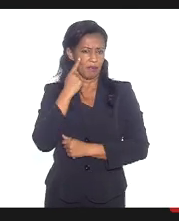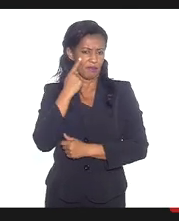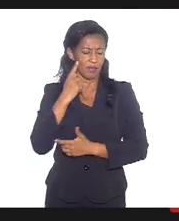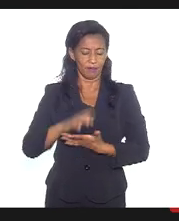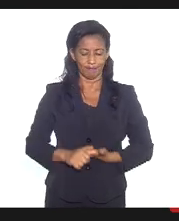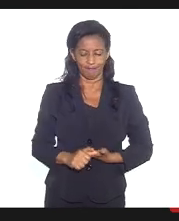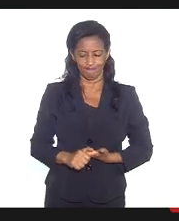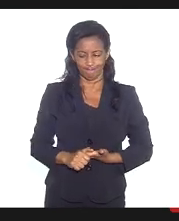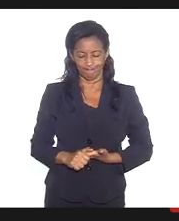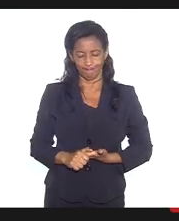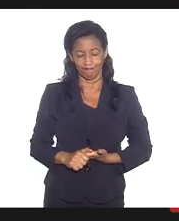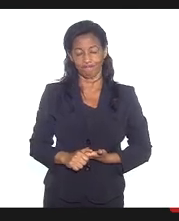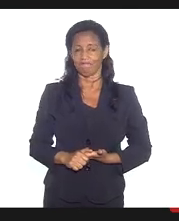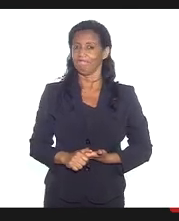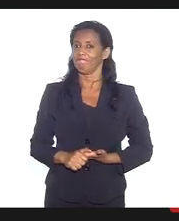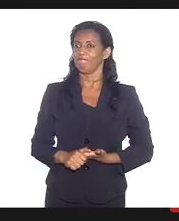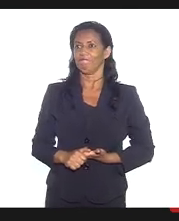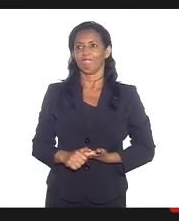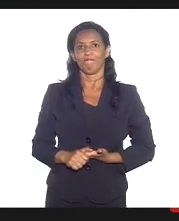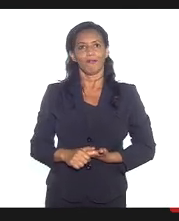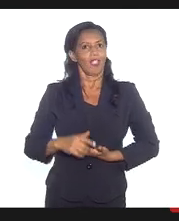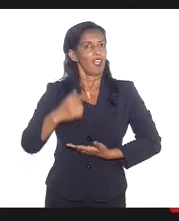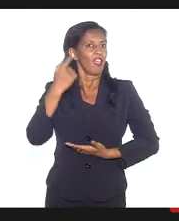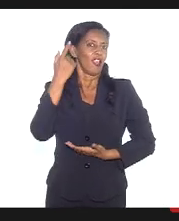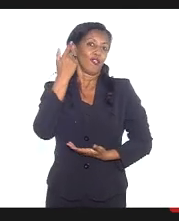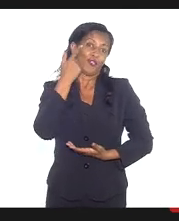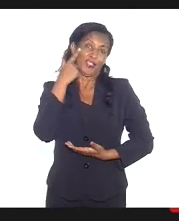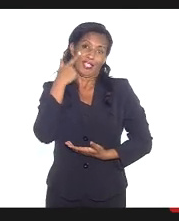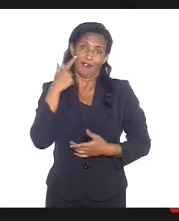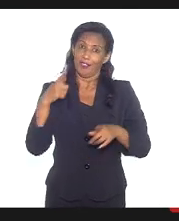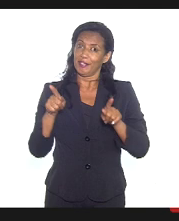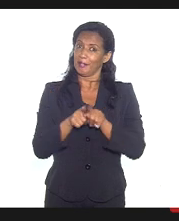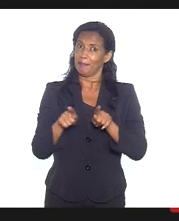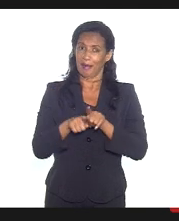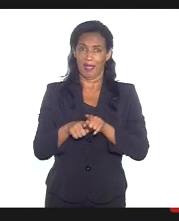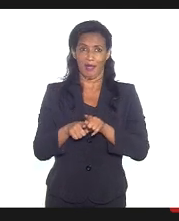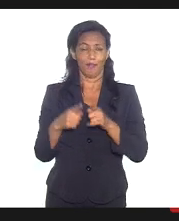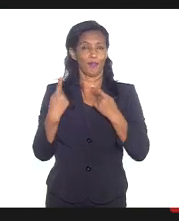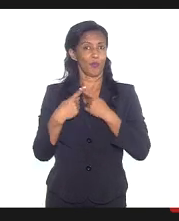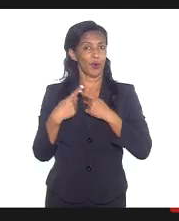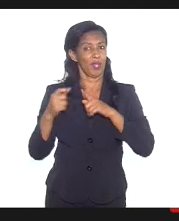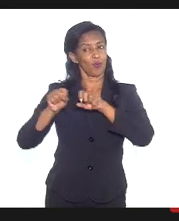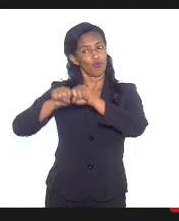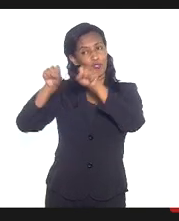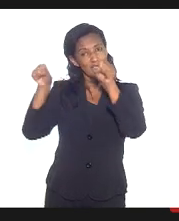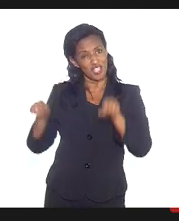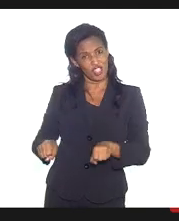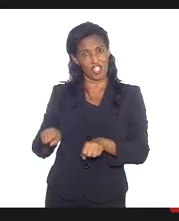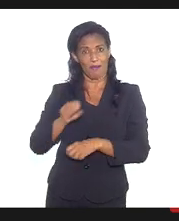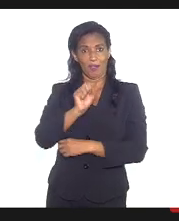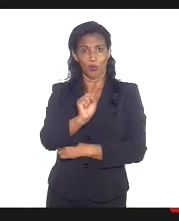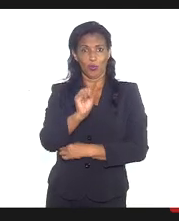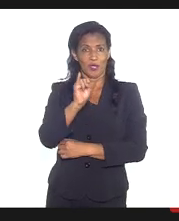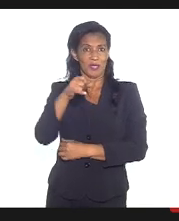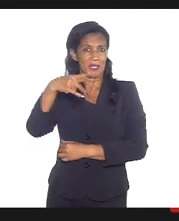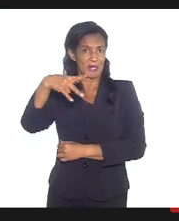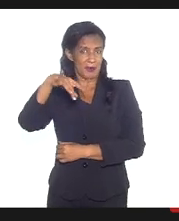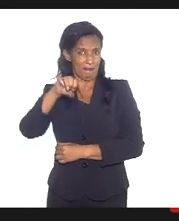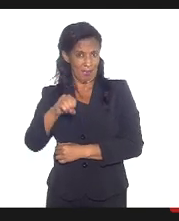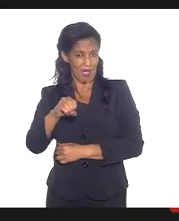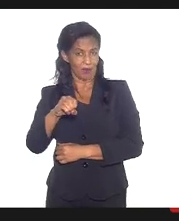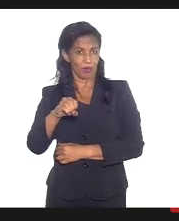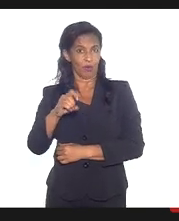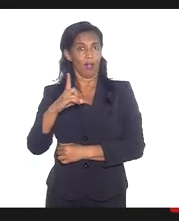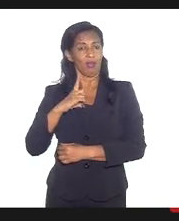Olha, eu vou ter que ver também, porque esse sistema CIPETRO é um sistema que deposita as informações que, vamos dizer assim, as